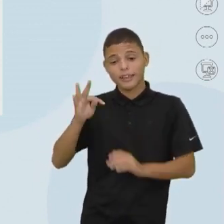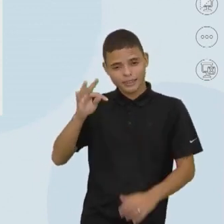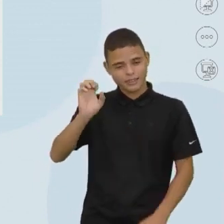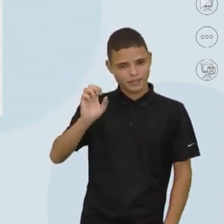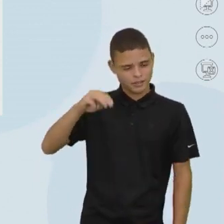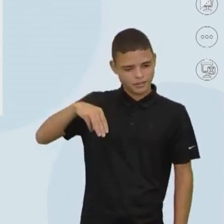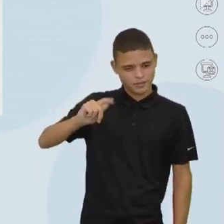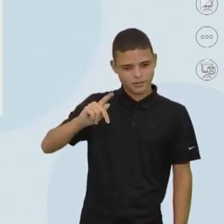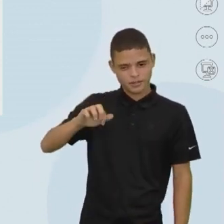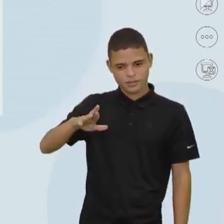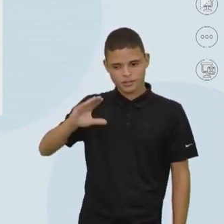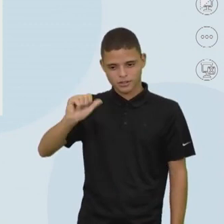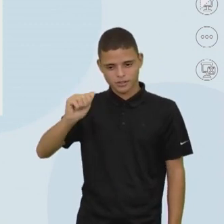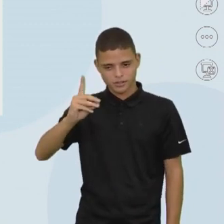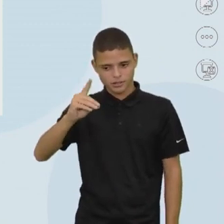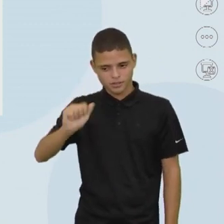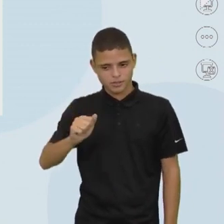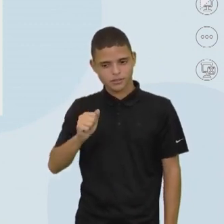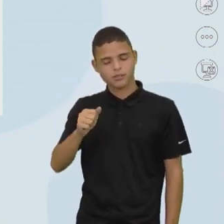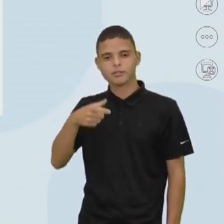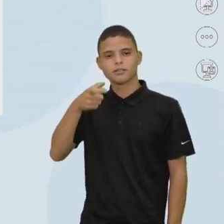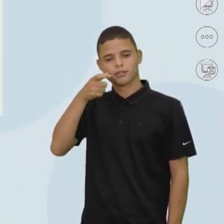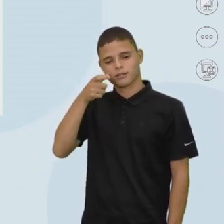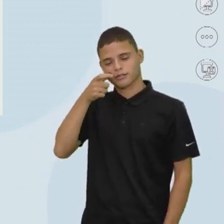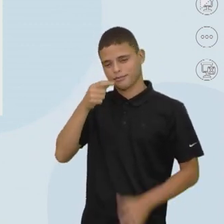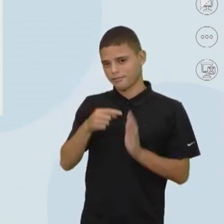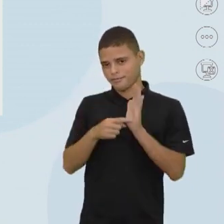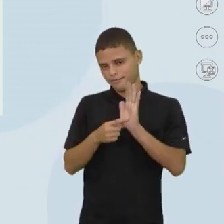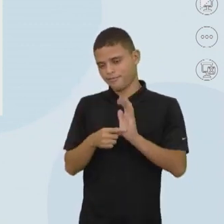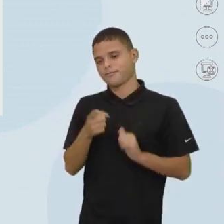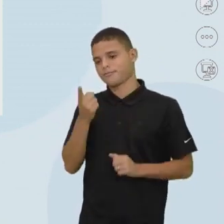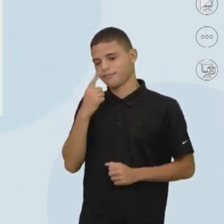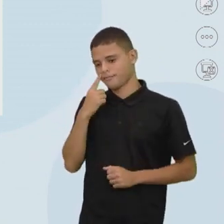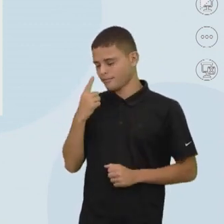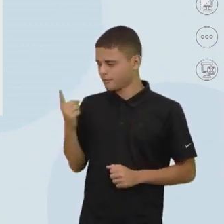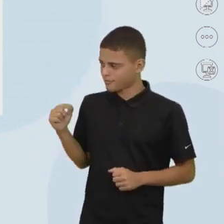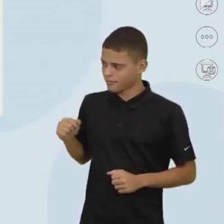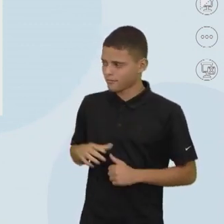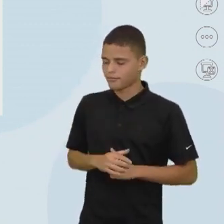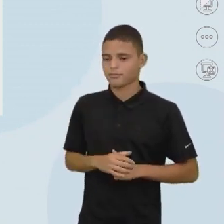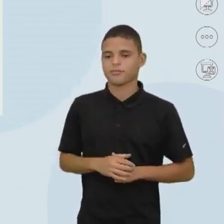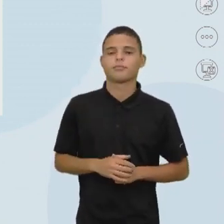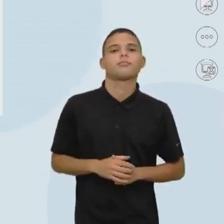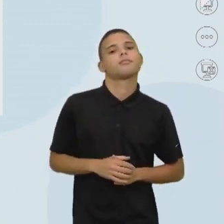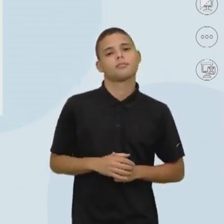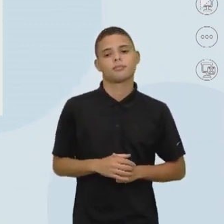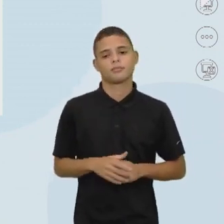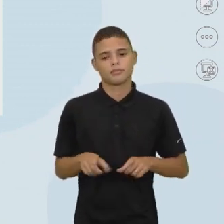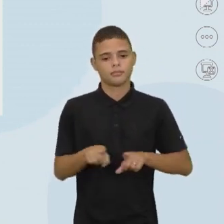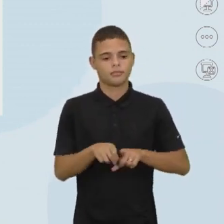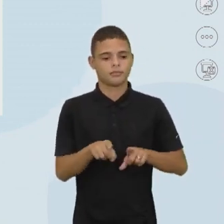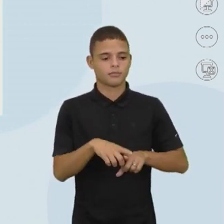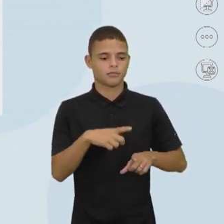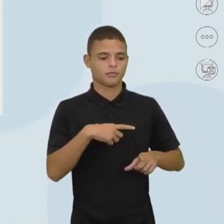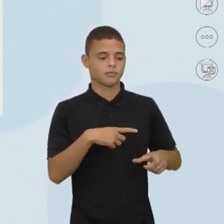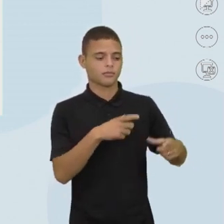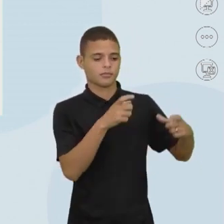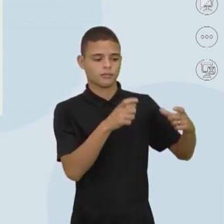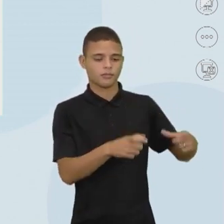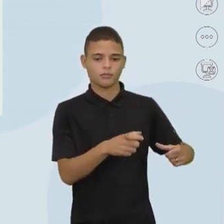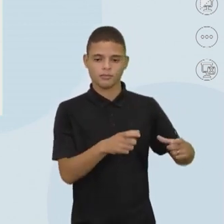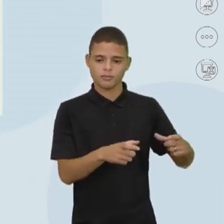temperada, né? Então, isso é interessante retratar. Então, logicamente, quando a gente pega aí uma região imensa com